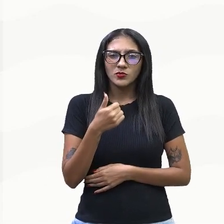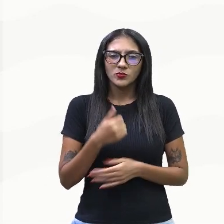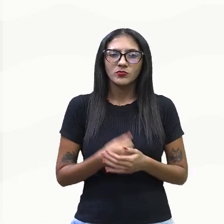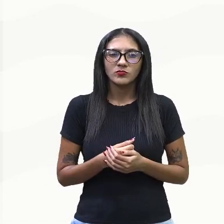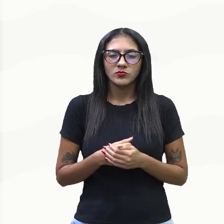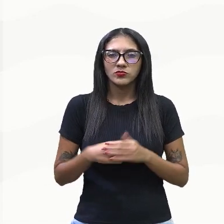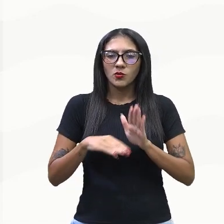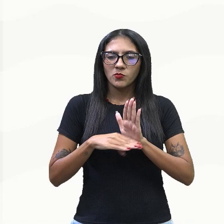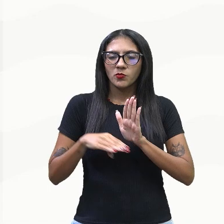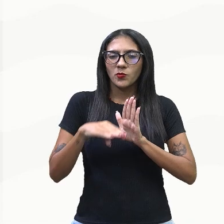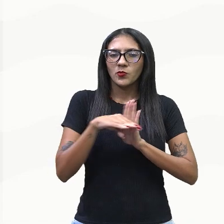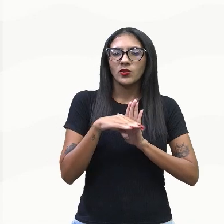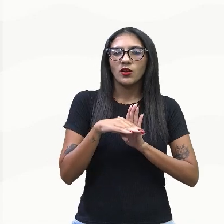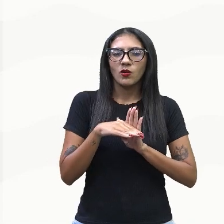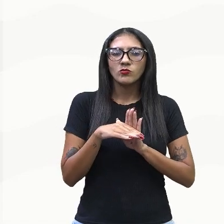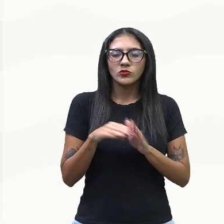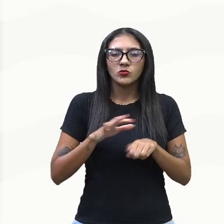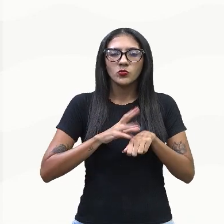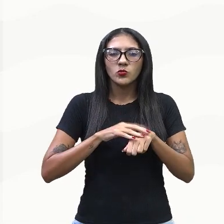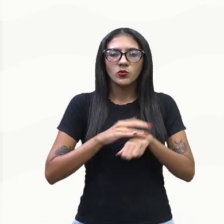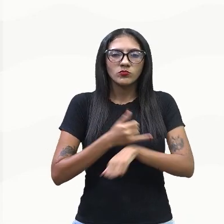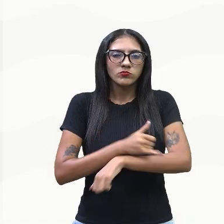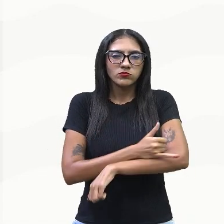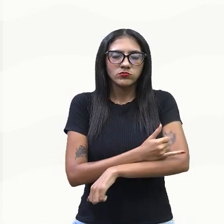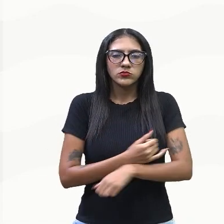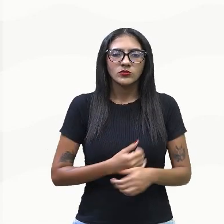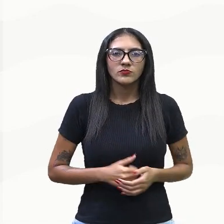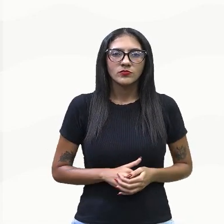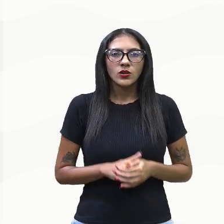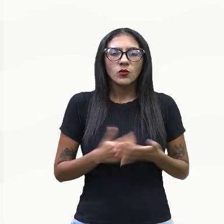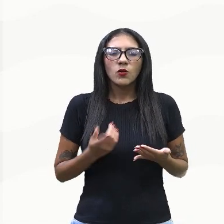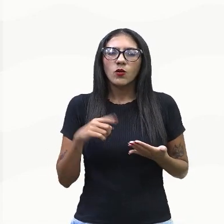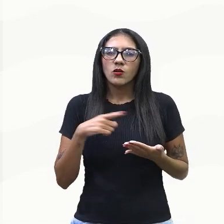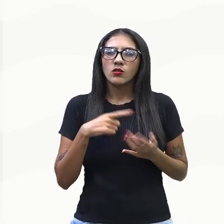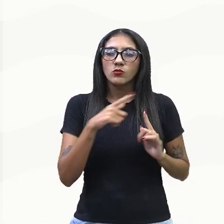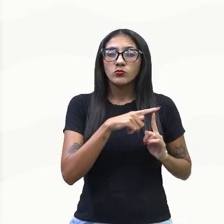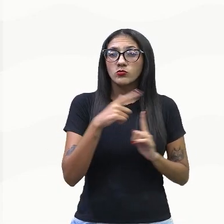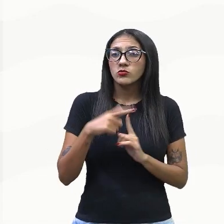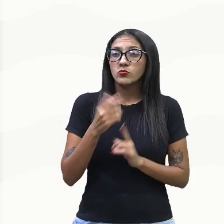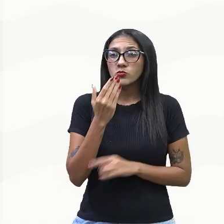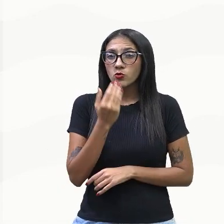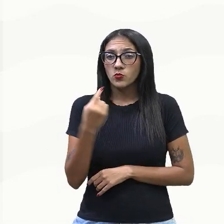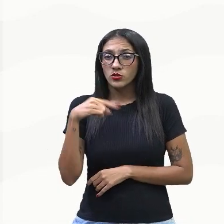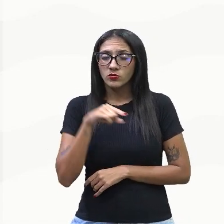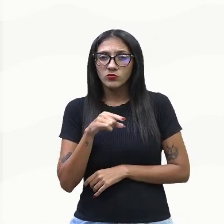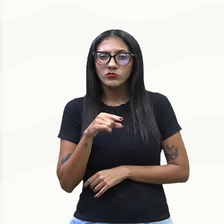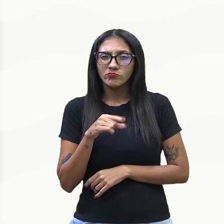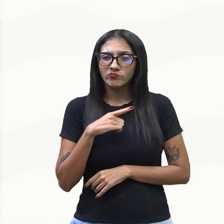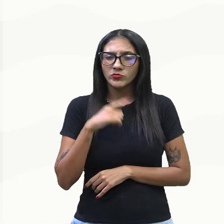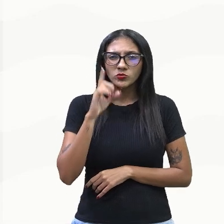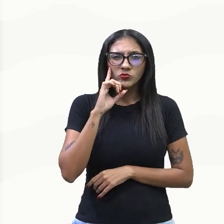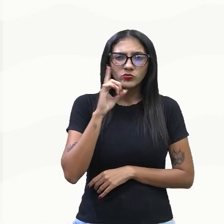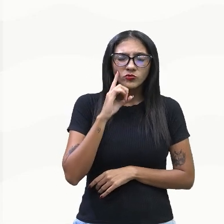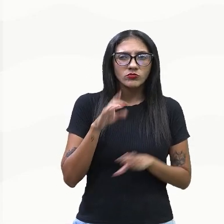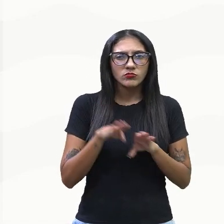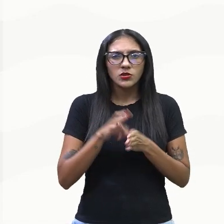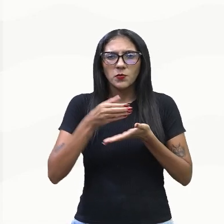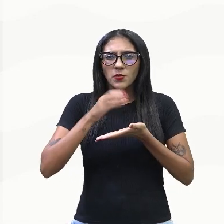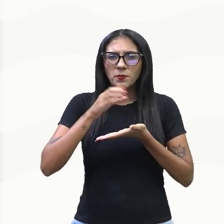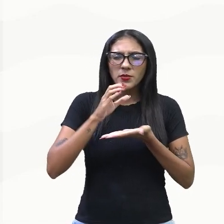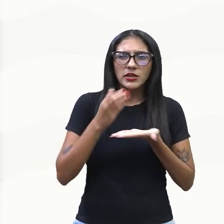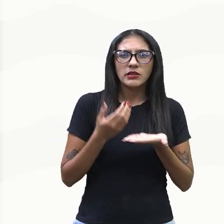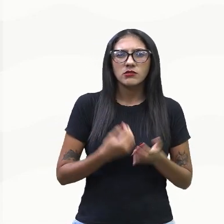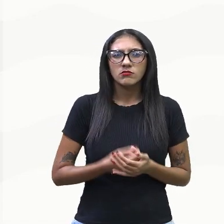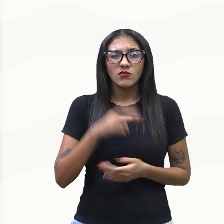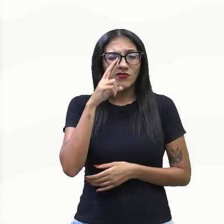obesidade grau 1. Qual é o tipo de alimento que você está ingerindo? Bebidas